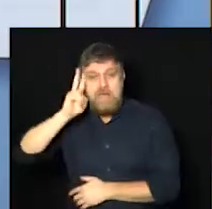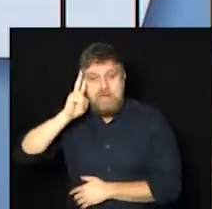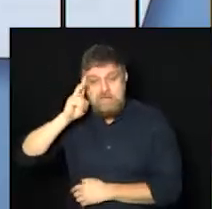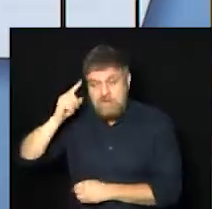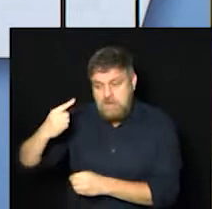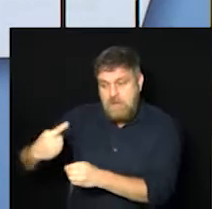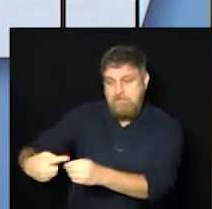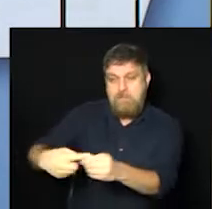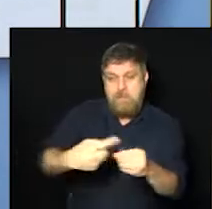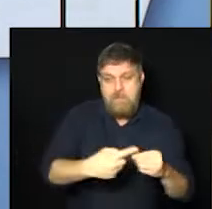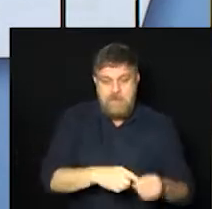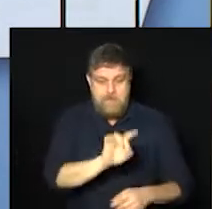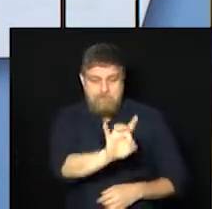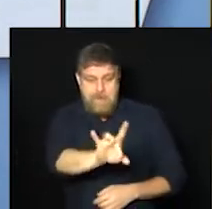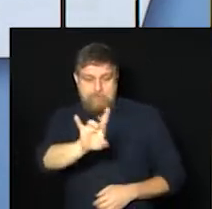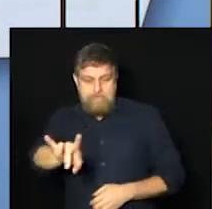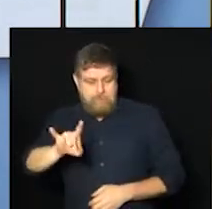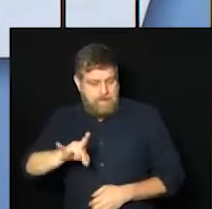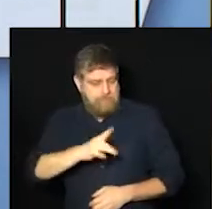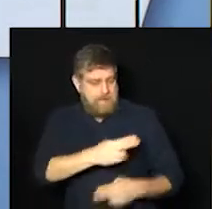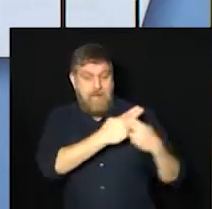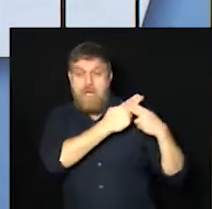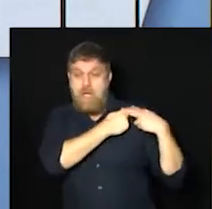são responsáveis